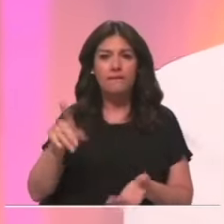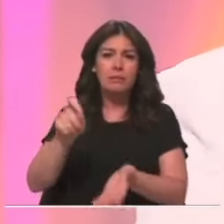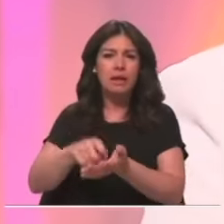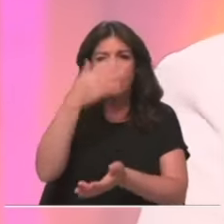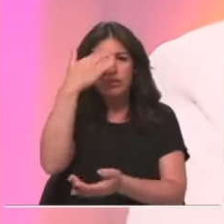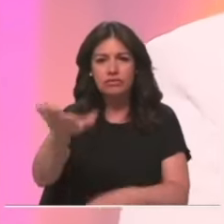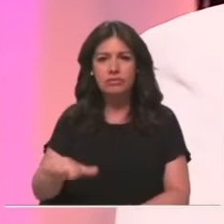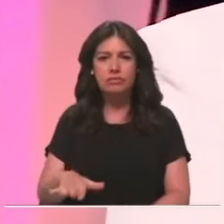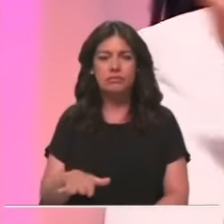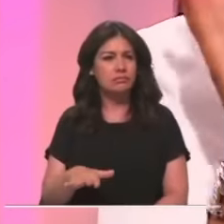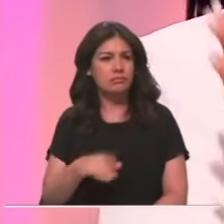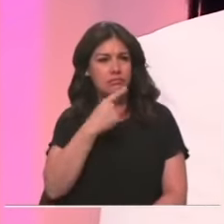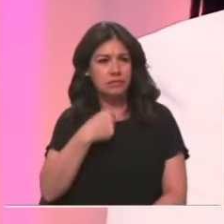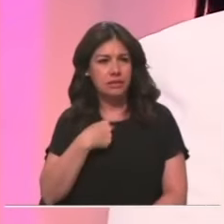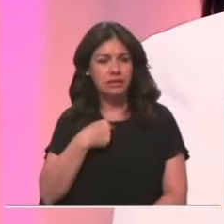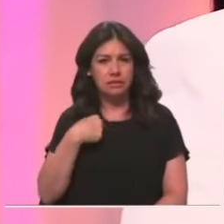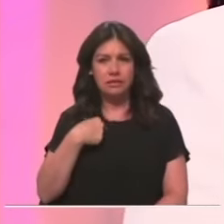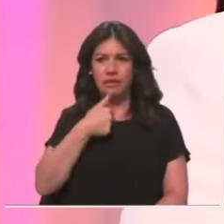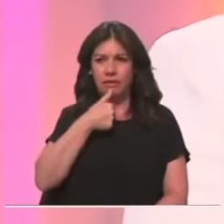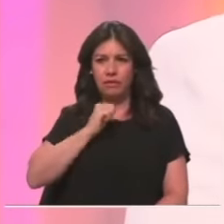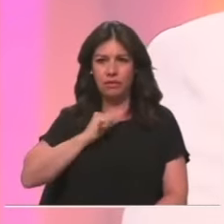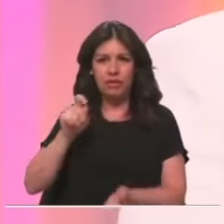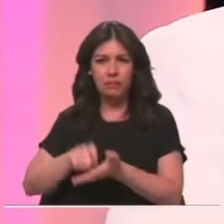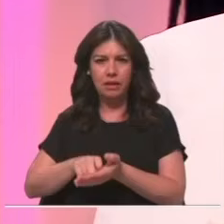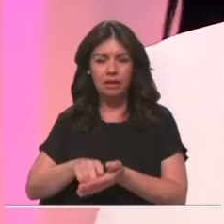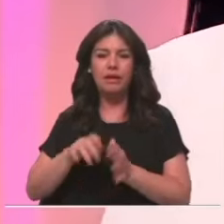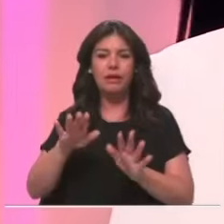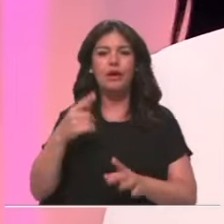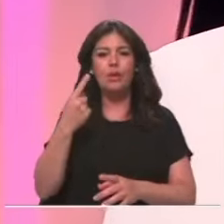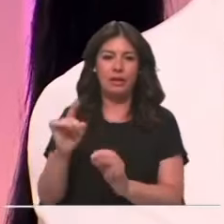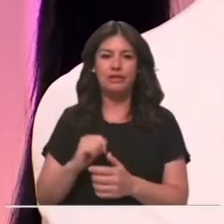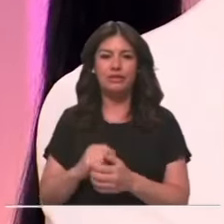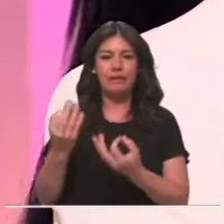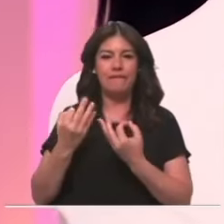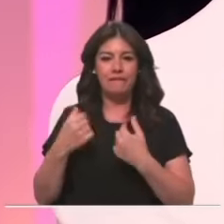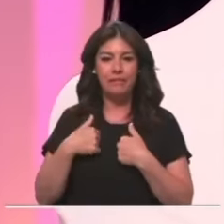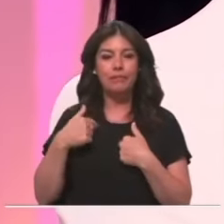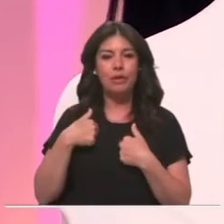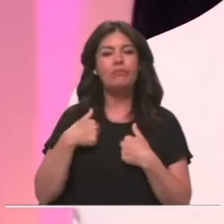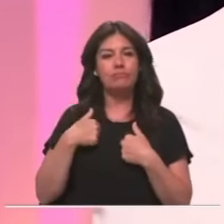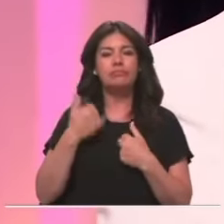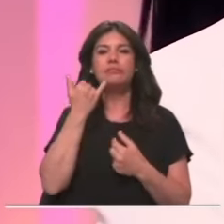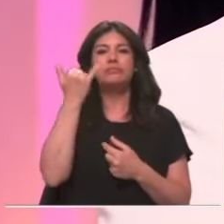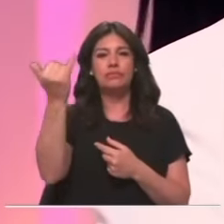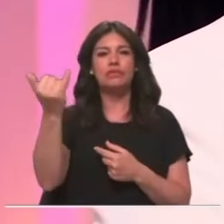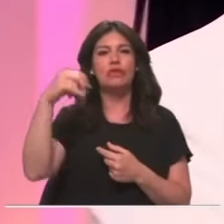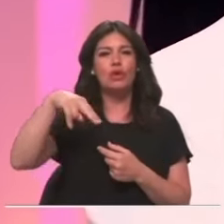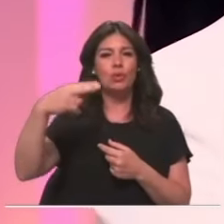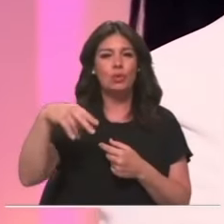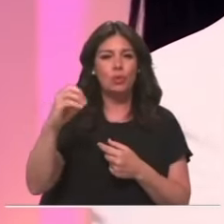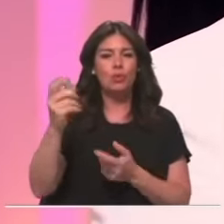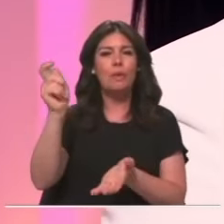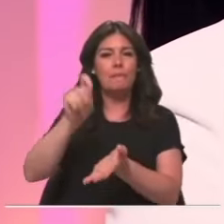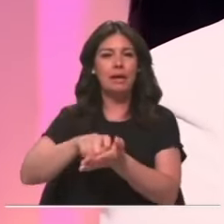pá Quando quis quando quiseres marca houve um dia que eu acordei muito inspirada liguei para o Nuno marquei tudo com o Nuno